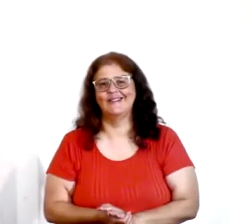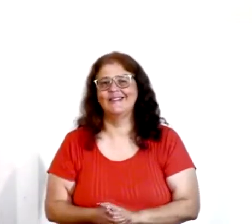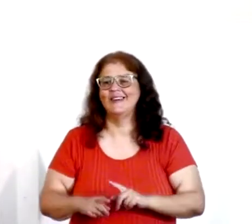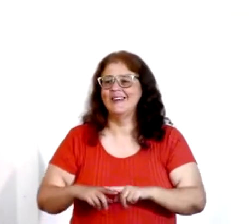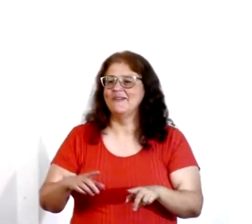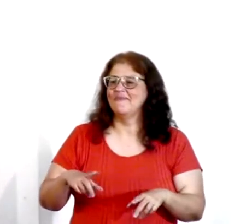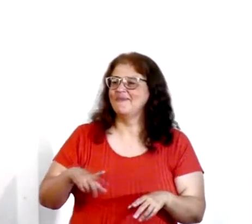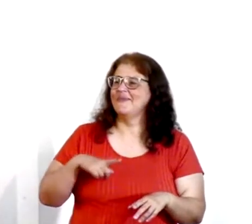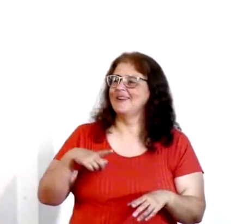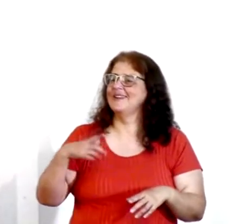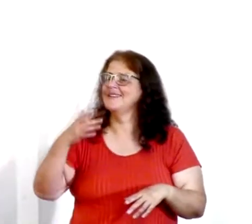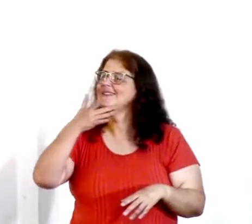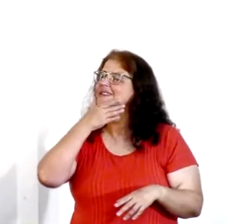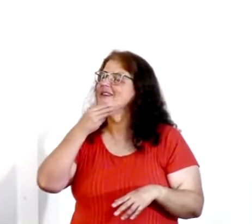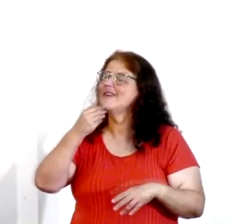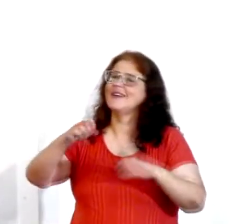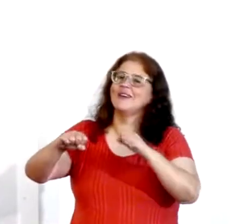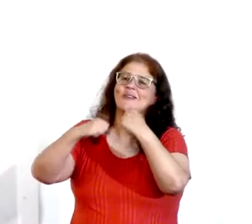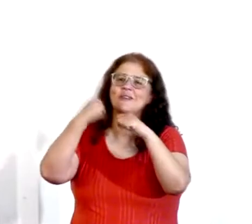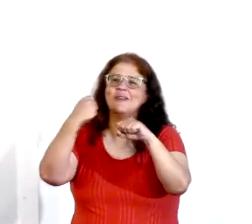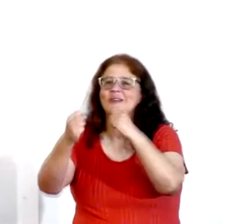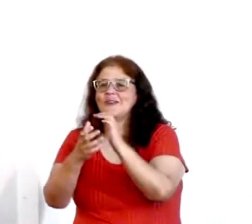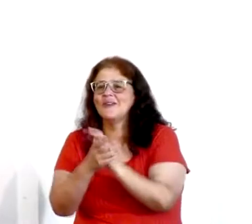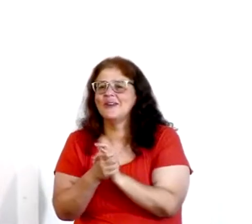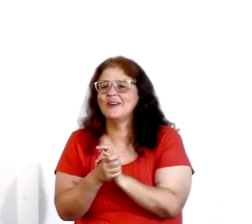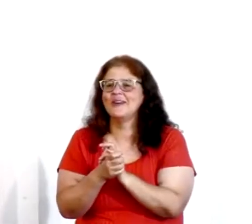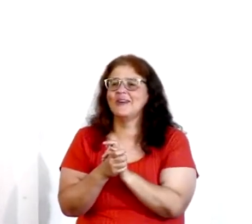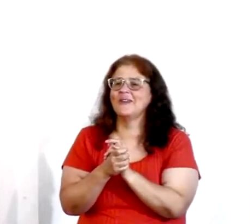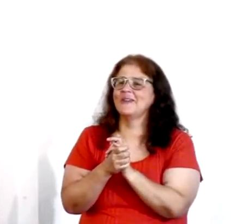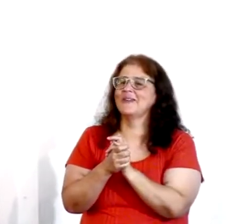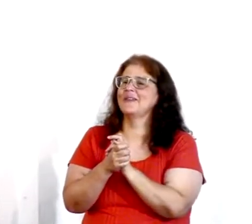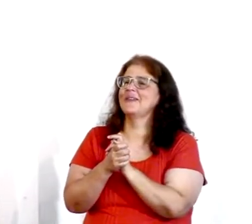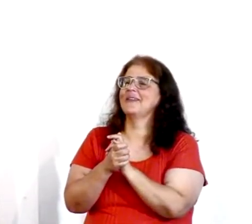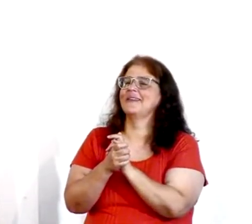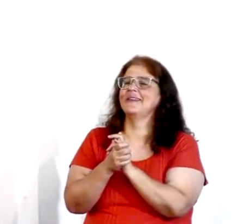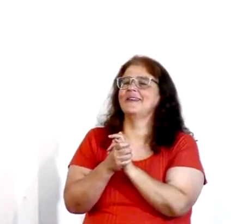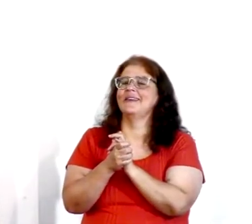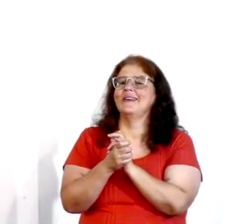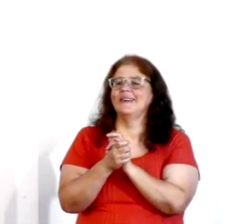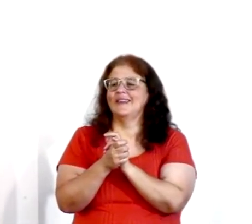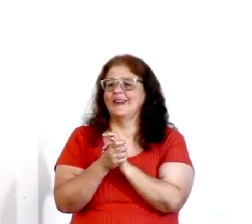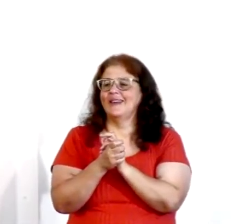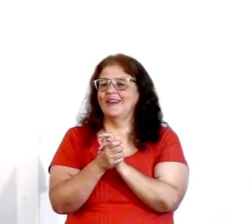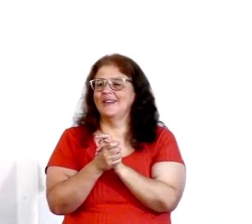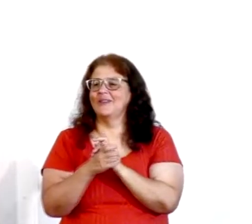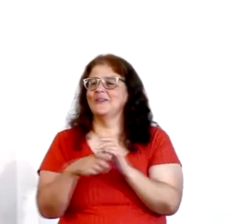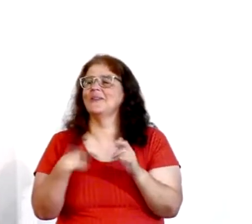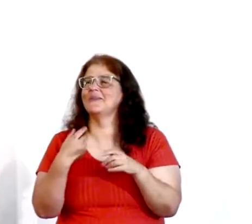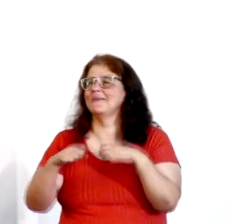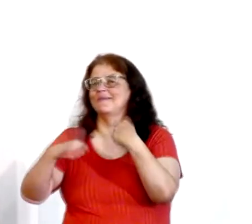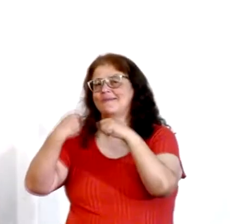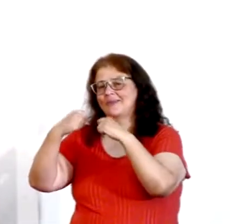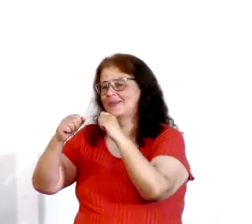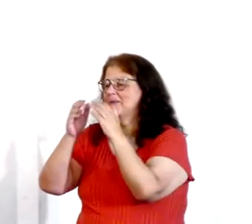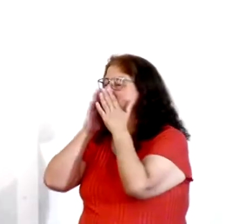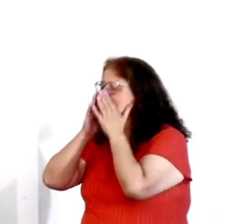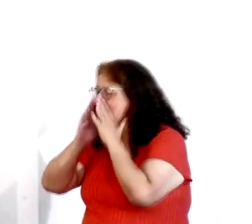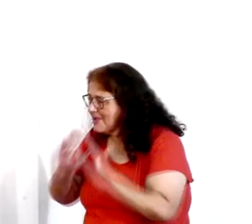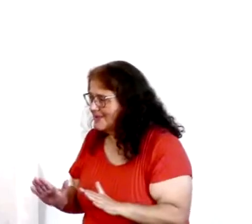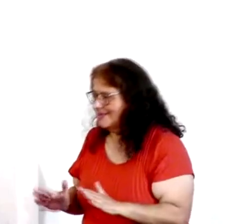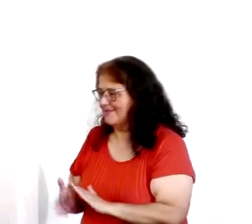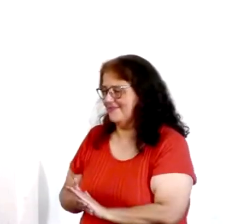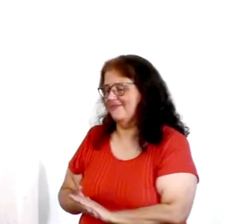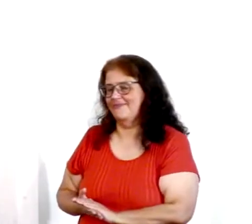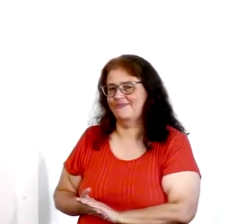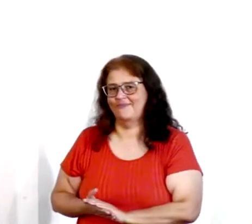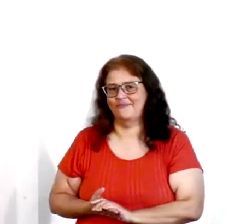nessa noite clame em um grito de angústia a Deus, clamando, suplicando, dizendo: